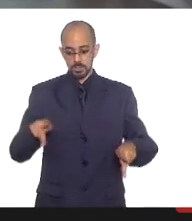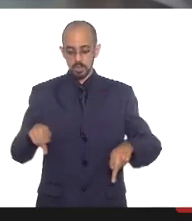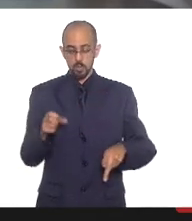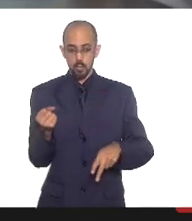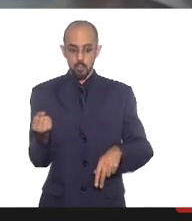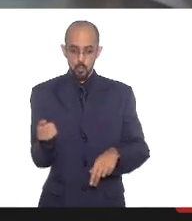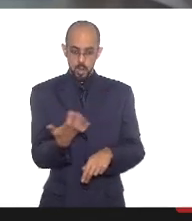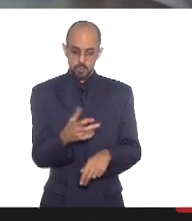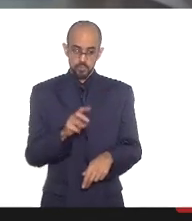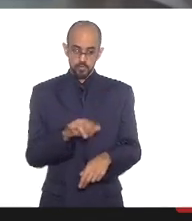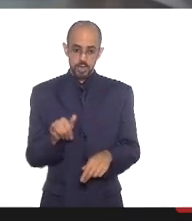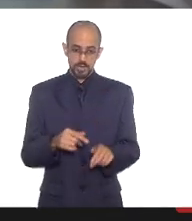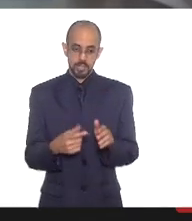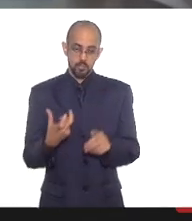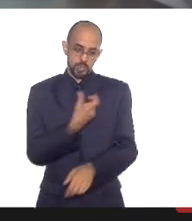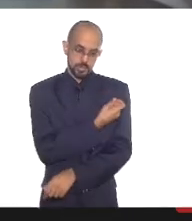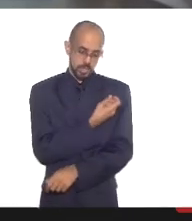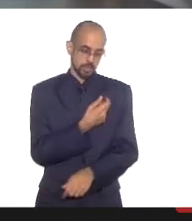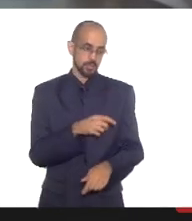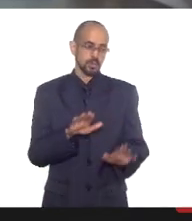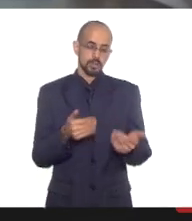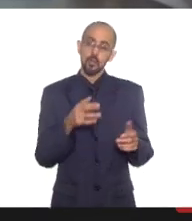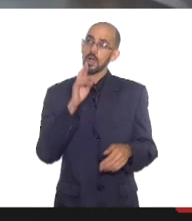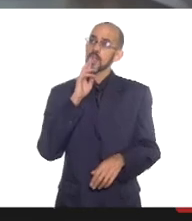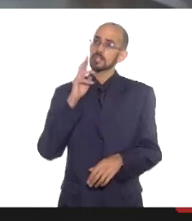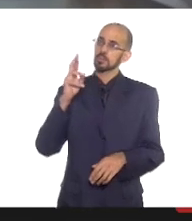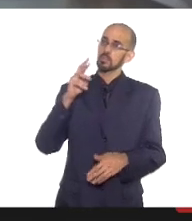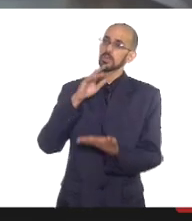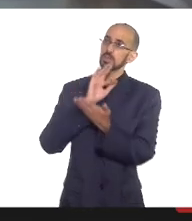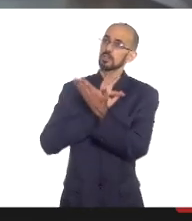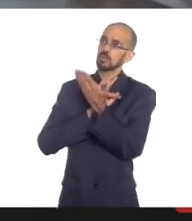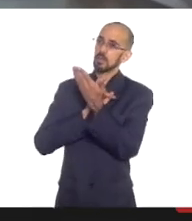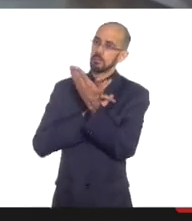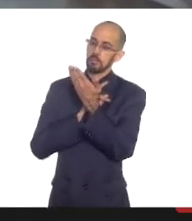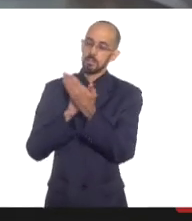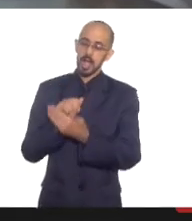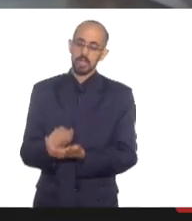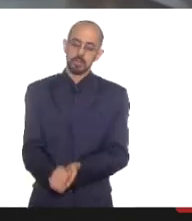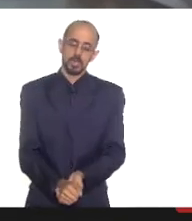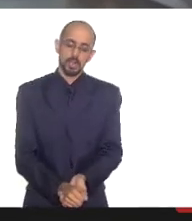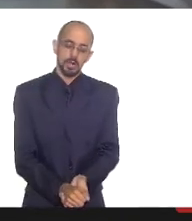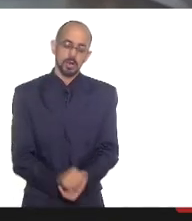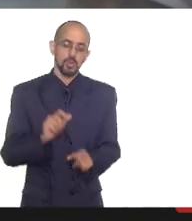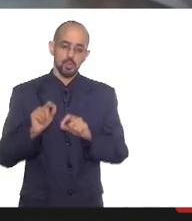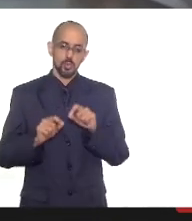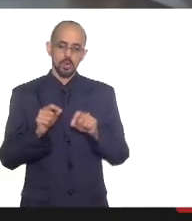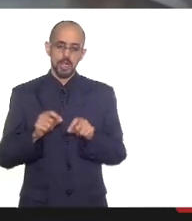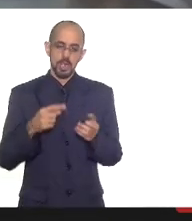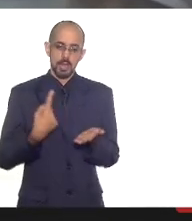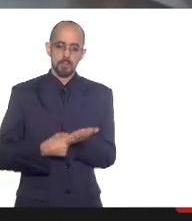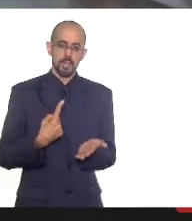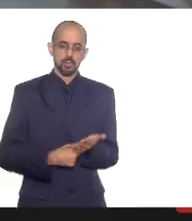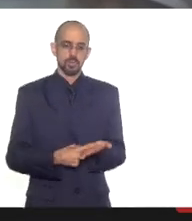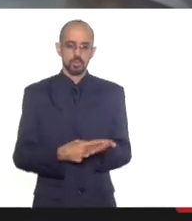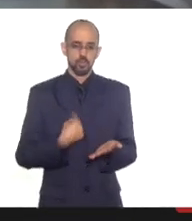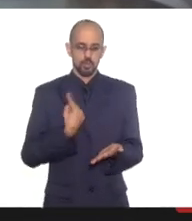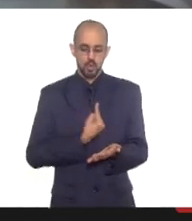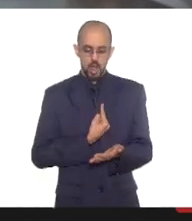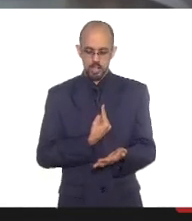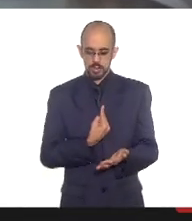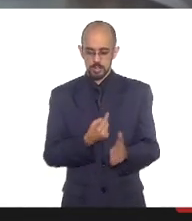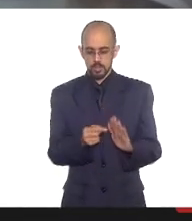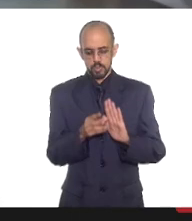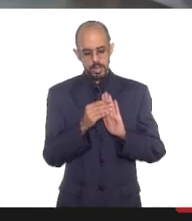respondendo ou a doutora massa nossa situação nosso calendário o